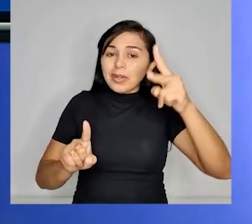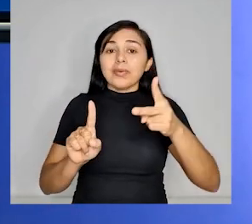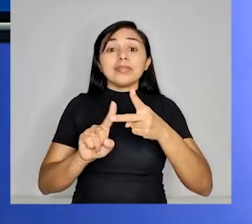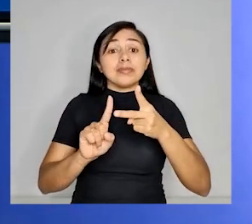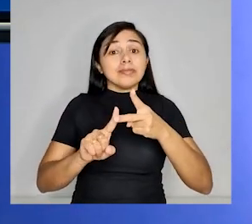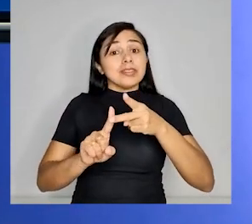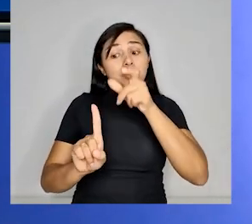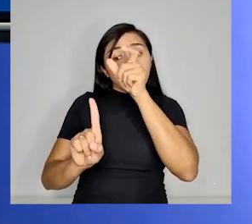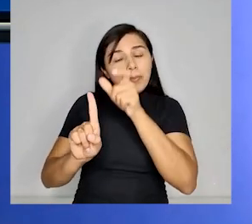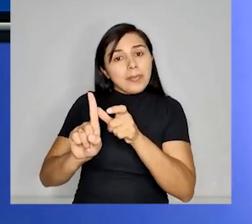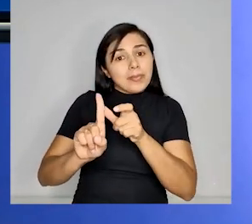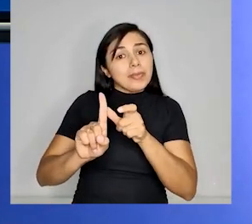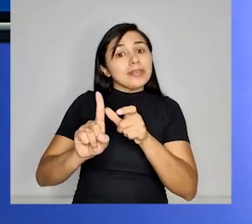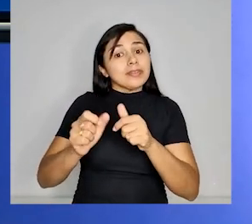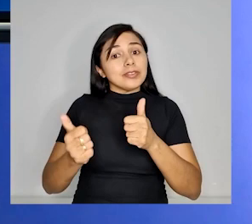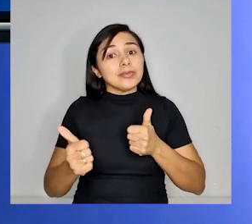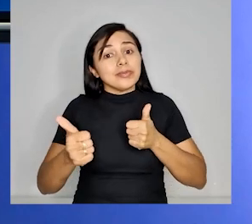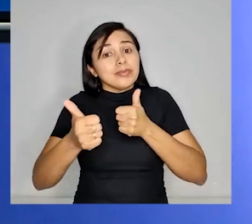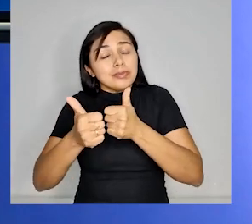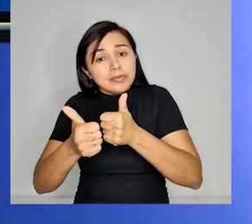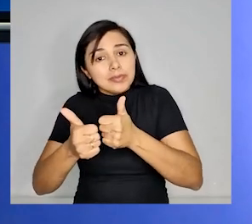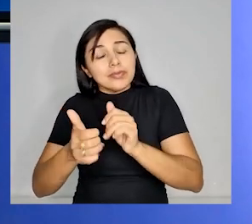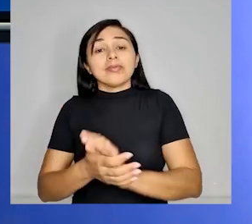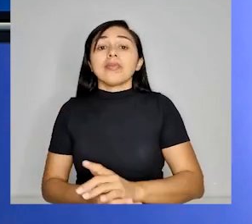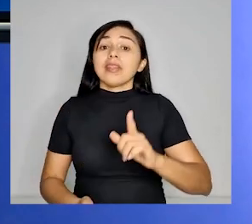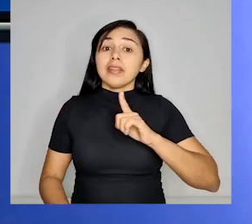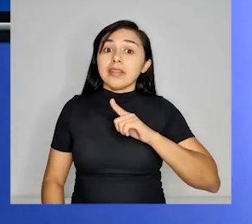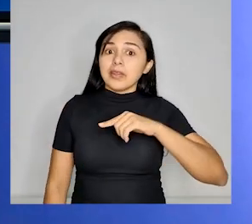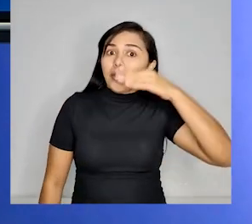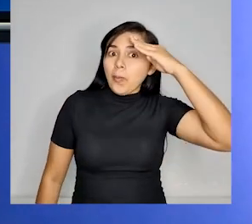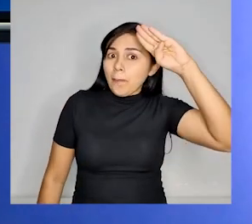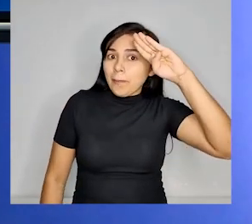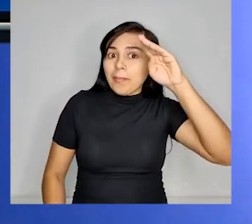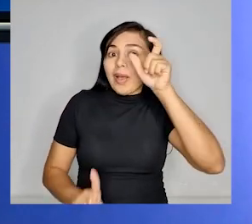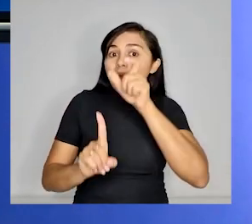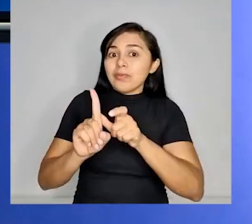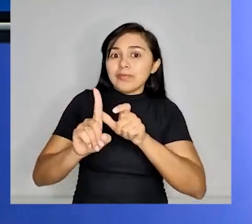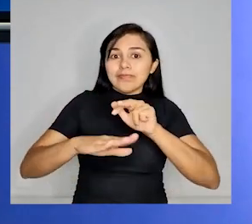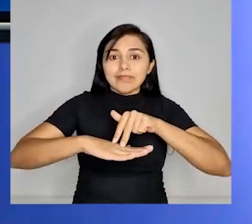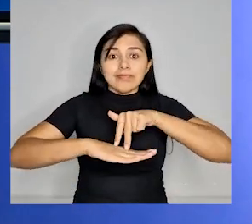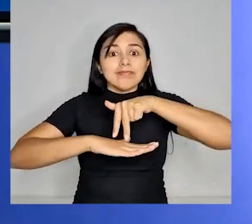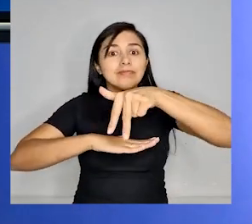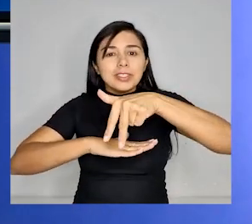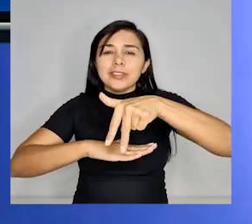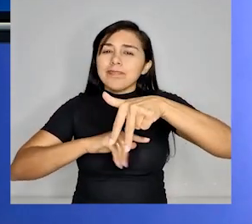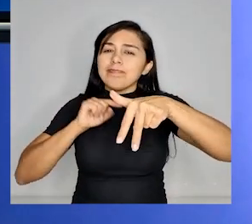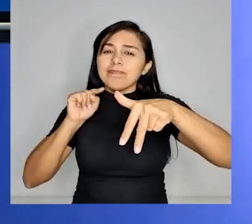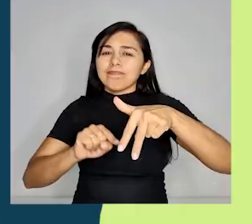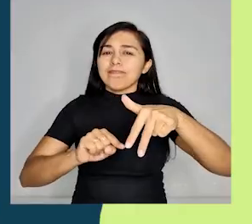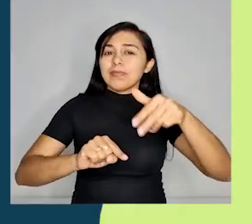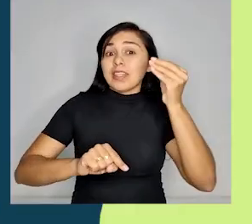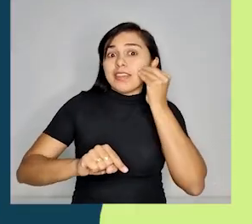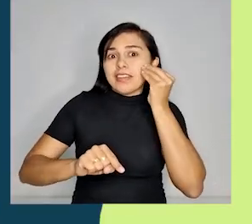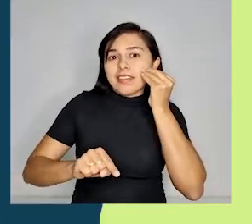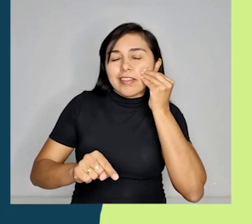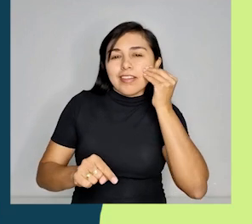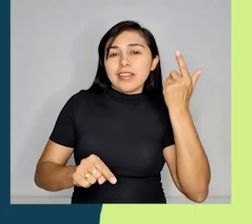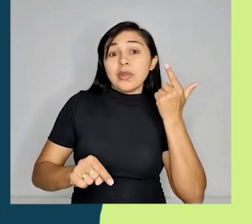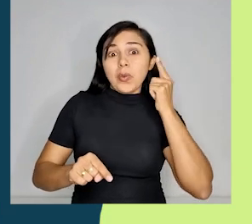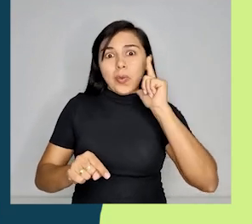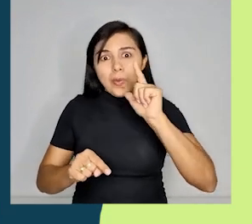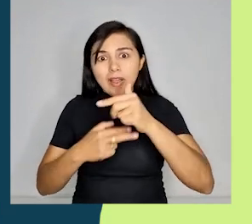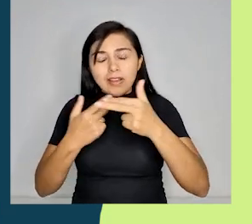são essenciais para o enredo. Eles podem ser protagonistas, aqueles que desejam, tentam, conseguem algo, ou podem